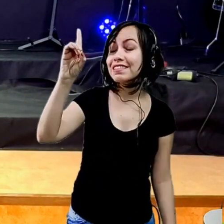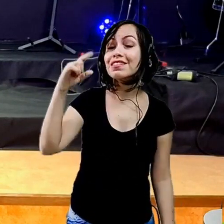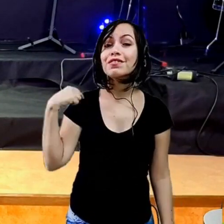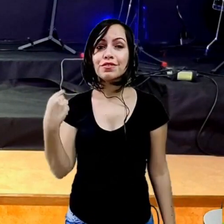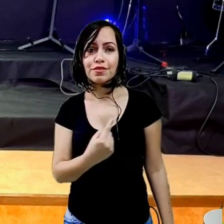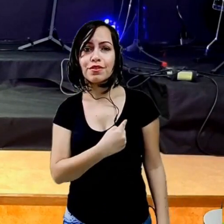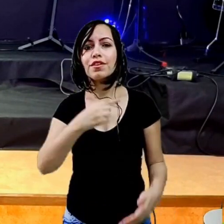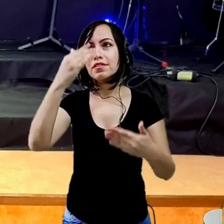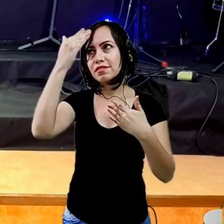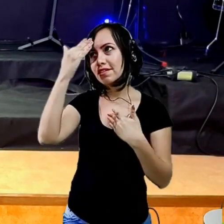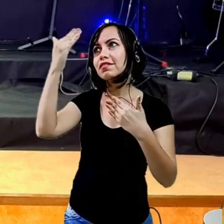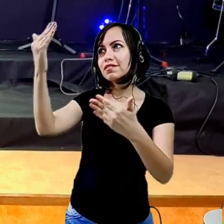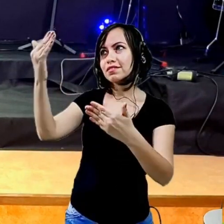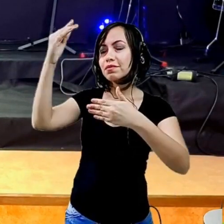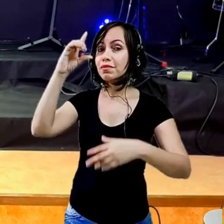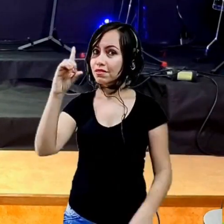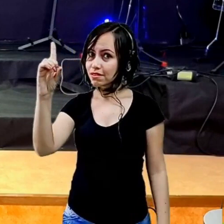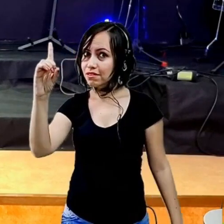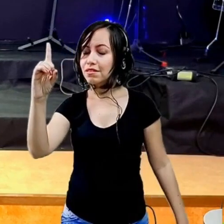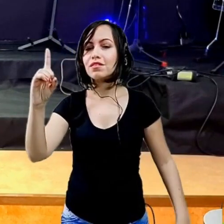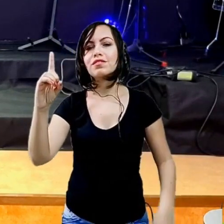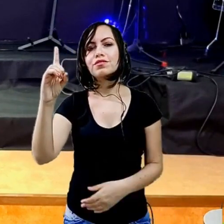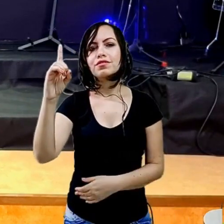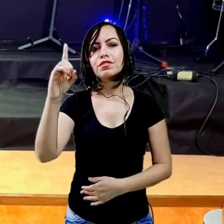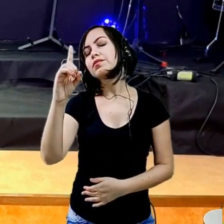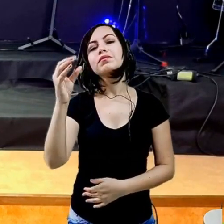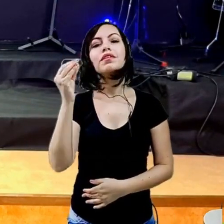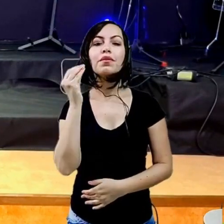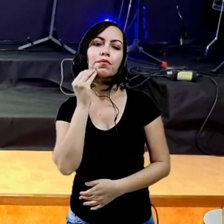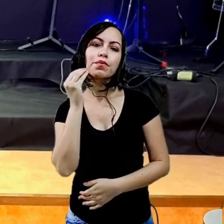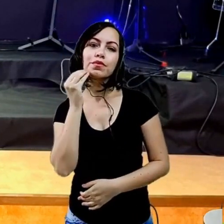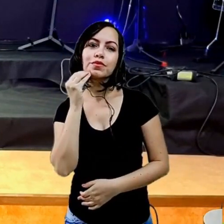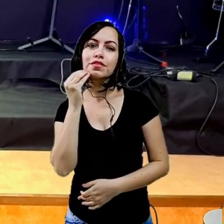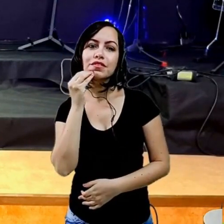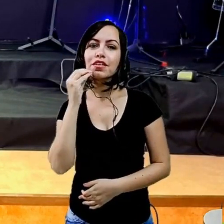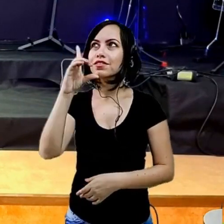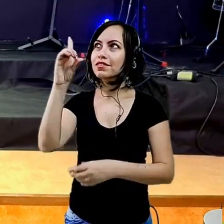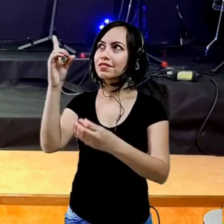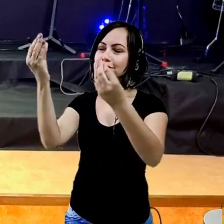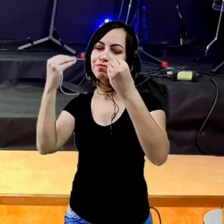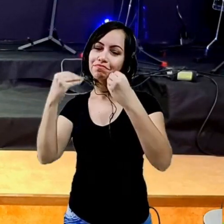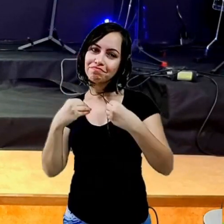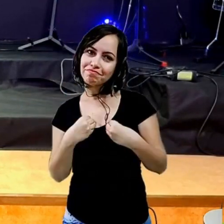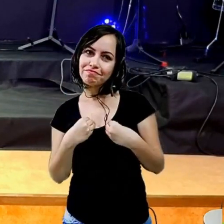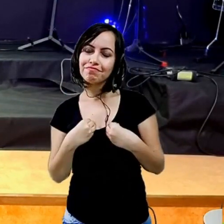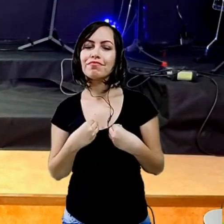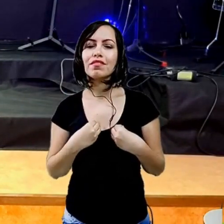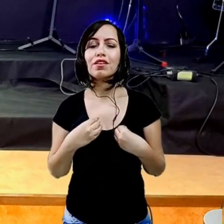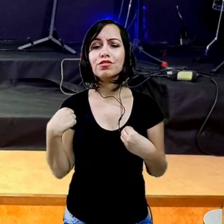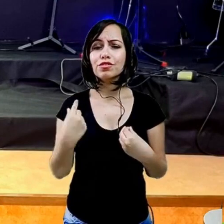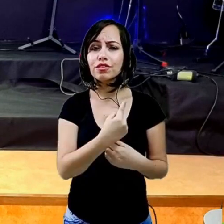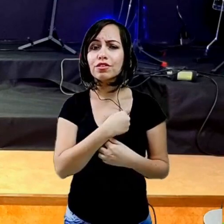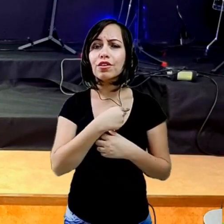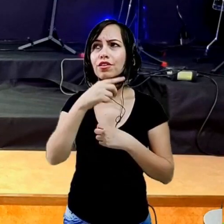nós agradecemos a Deus por esta grande oportunidade que Ele nos concede de estarmos